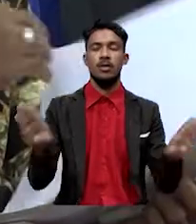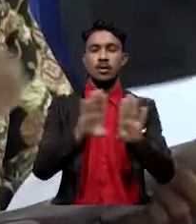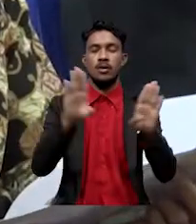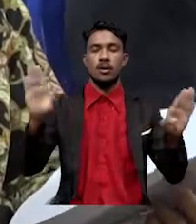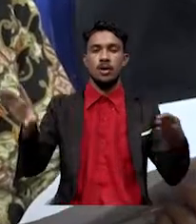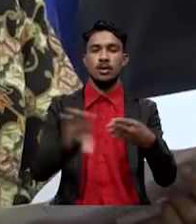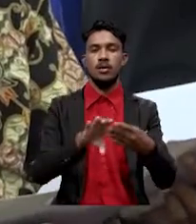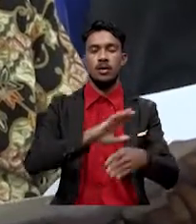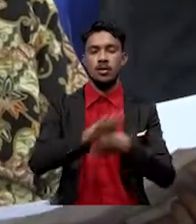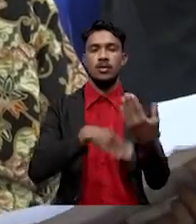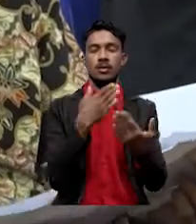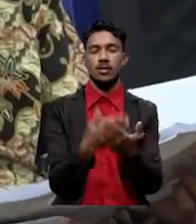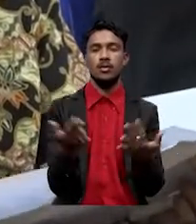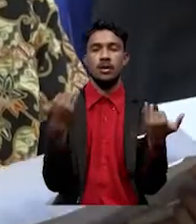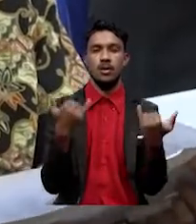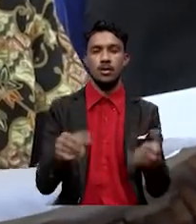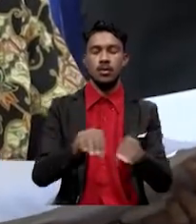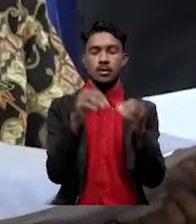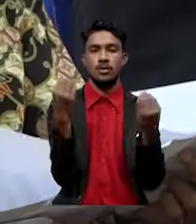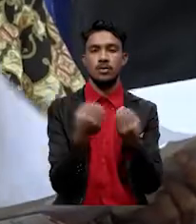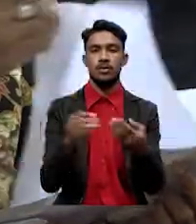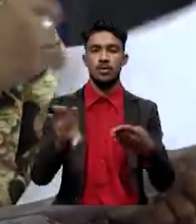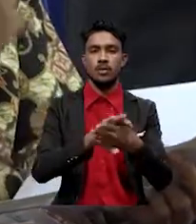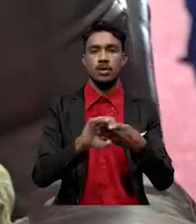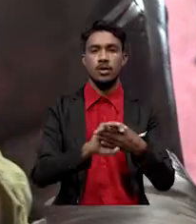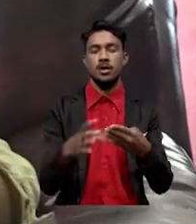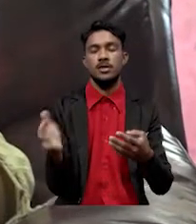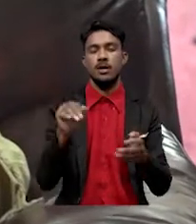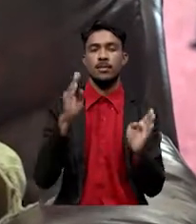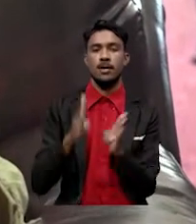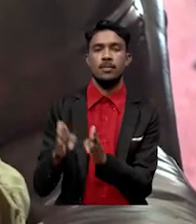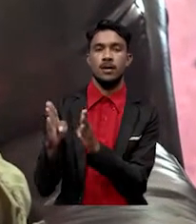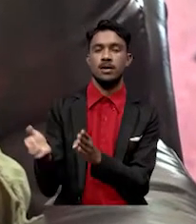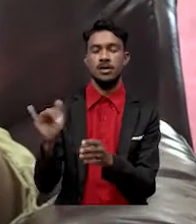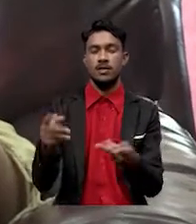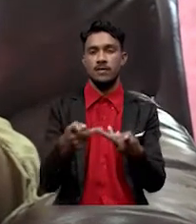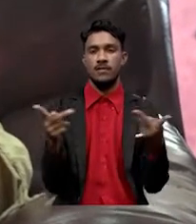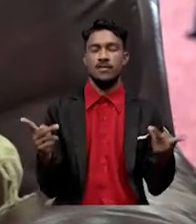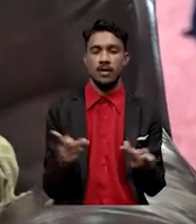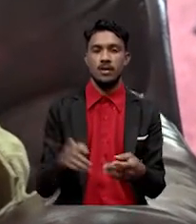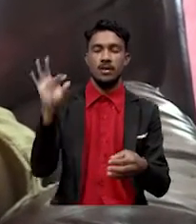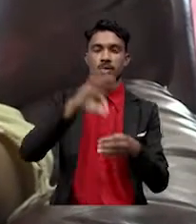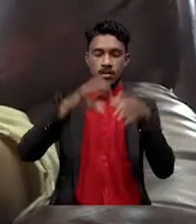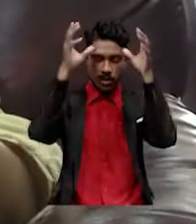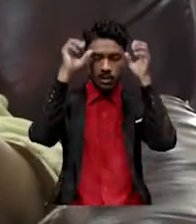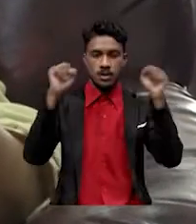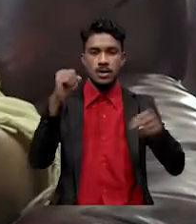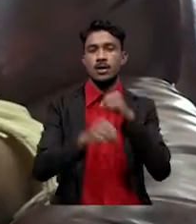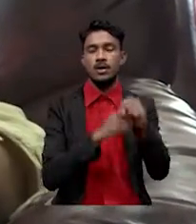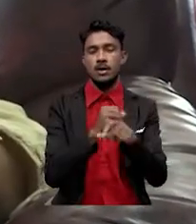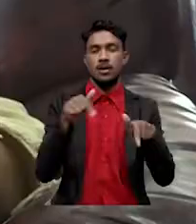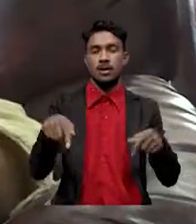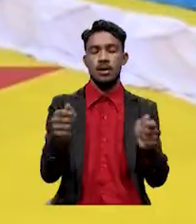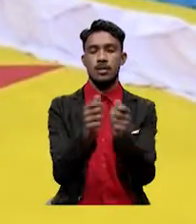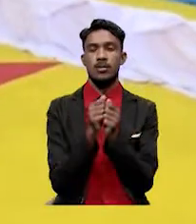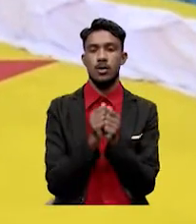também. De Daune, órgão eleitoral CIRA, prepara o centro de votação da eleição presidencial Tinané,